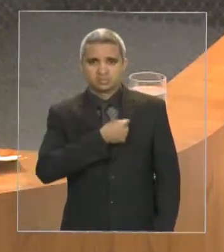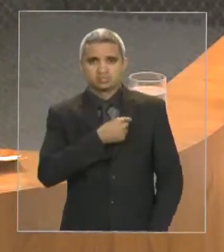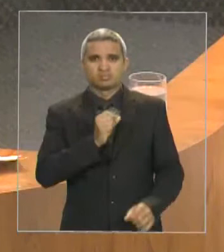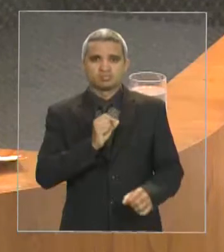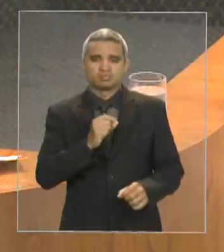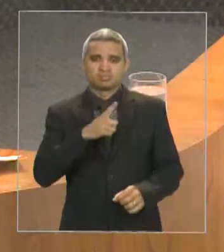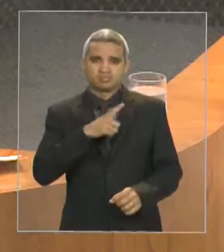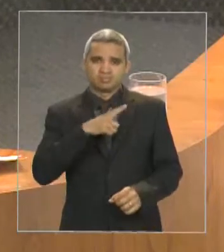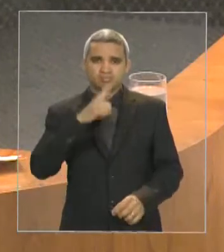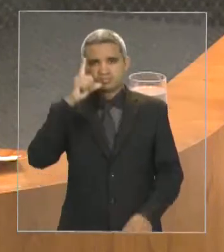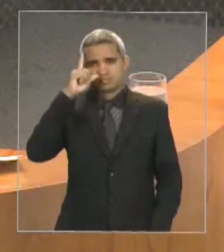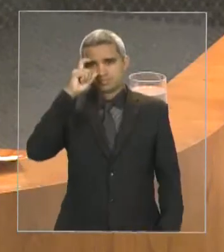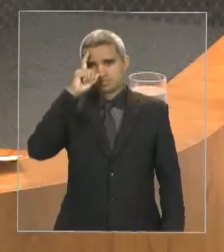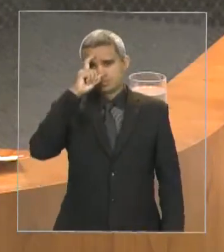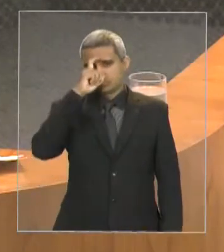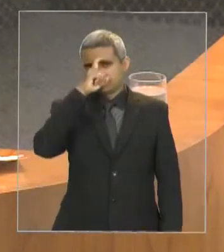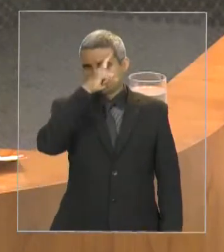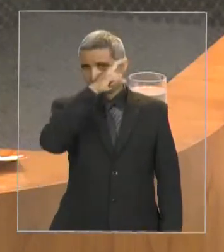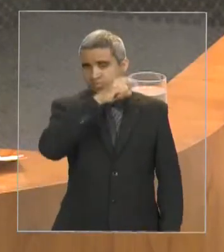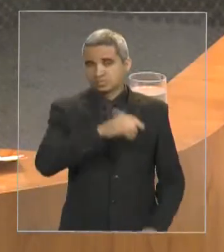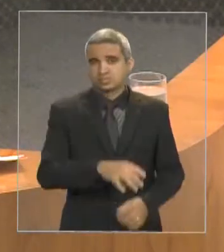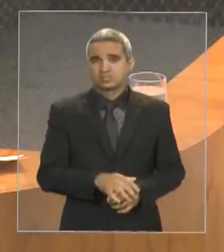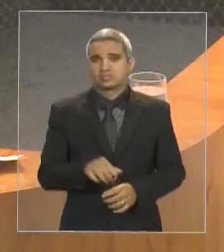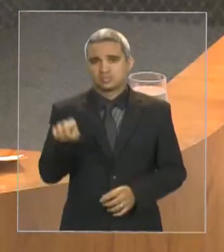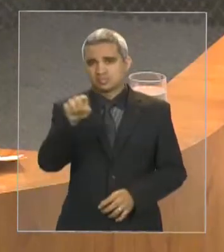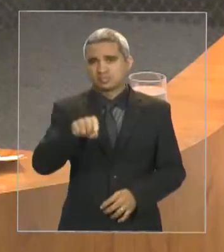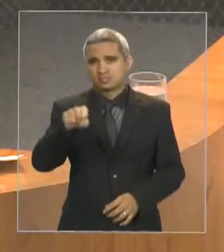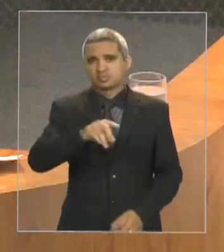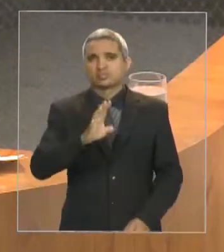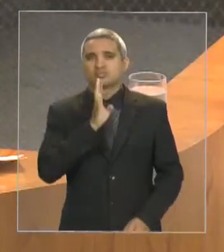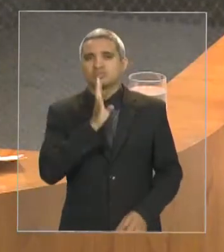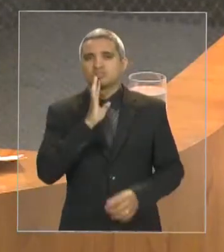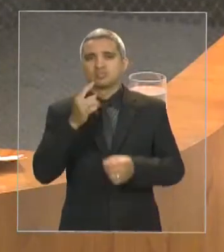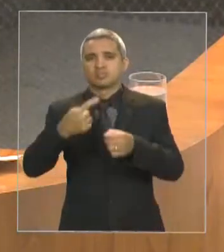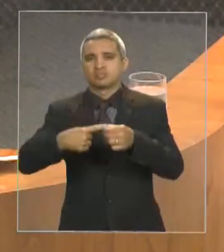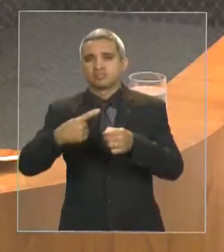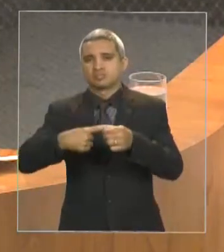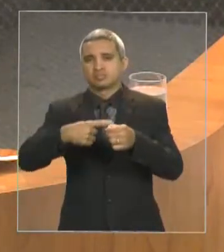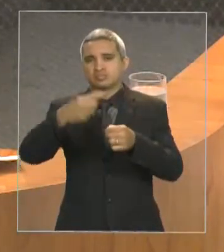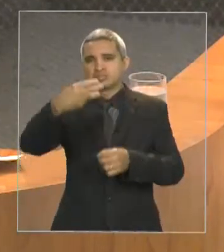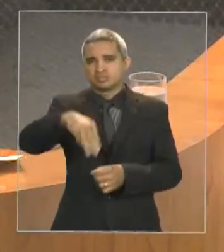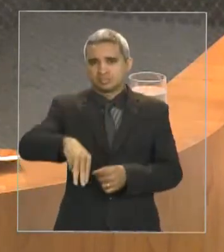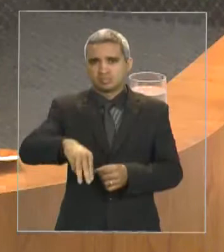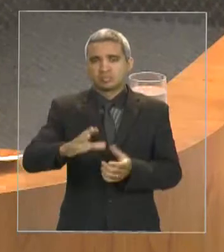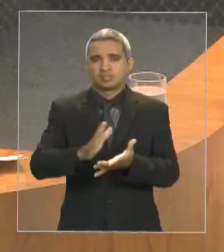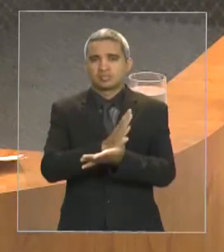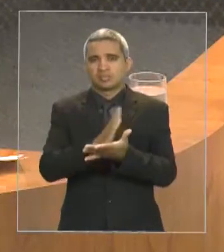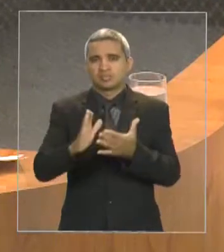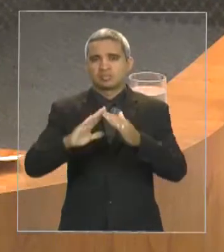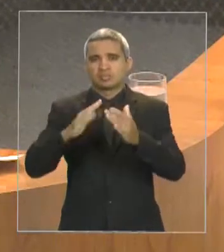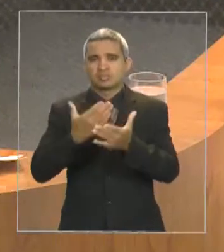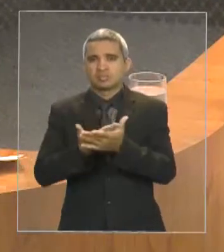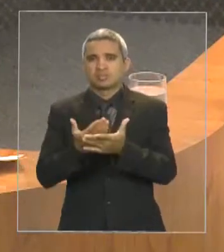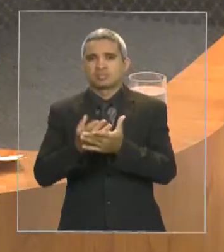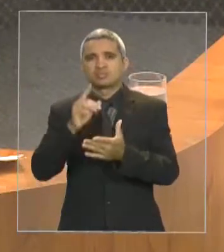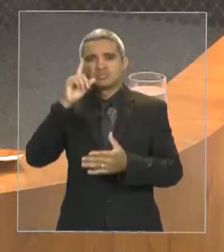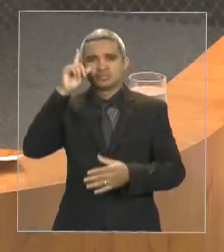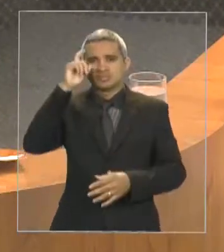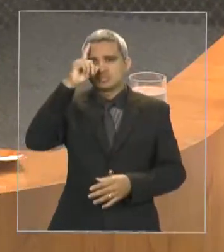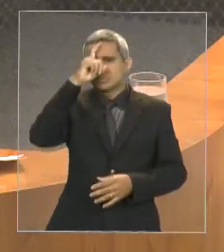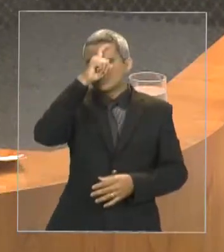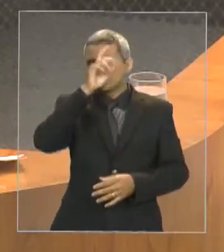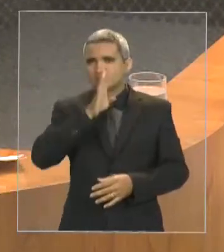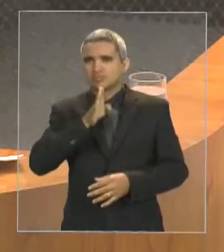Sabemos que as escolas, aqui, todos conhecem o interior do Maranhão, algumas têm difícil acesso. Então,